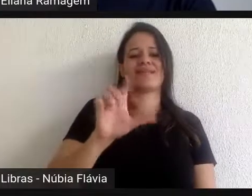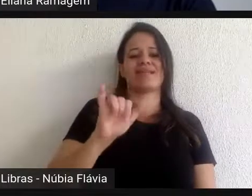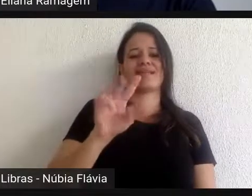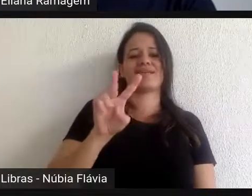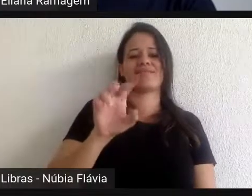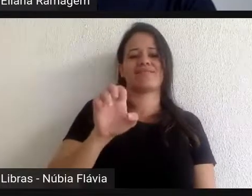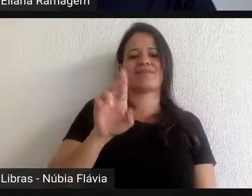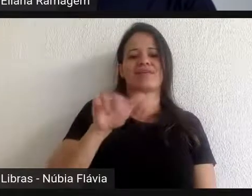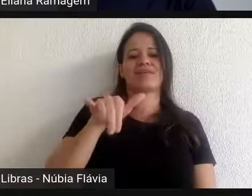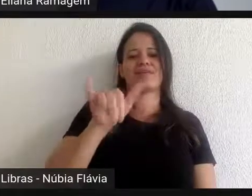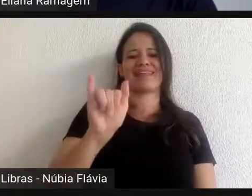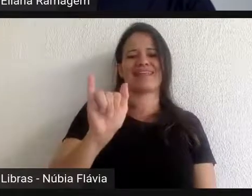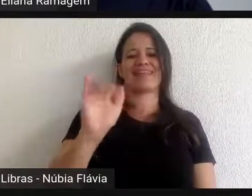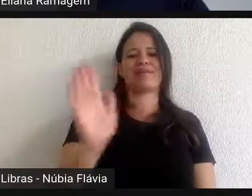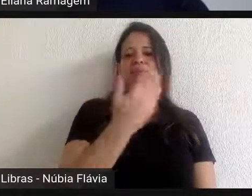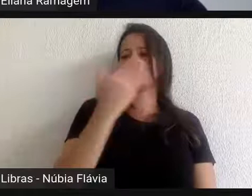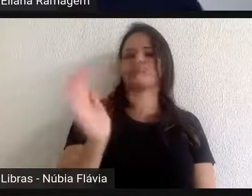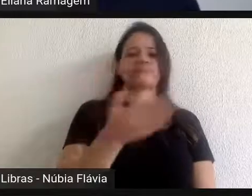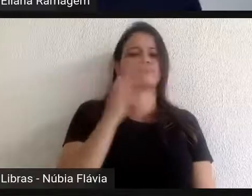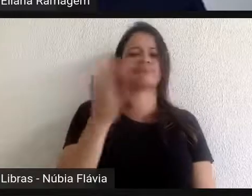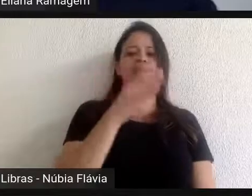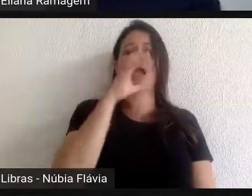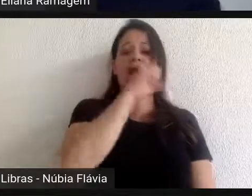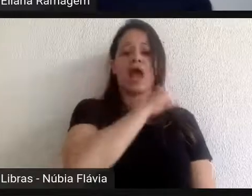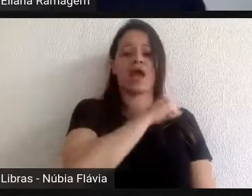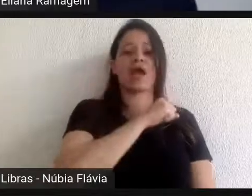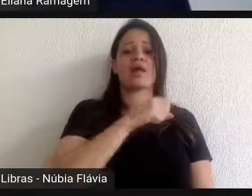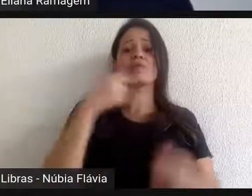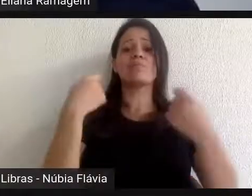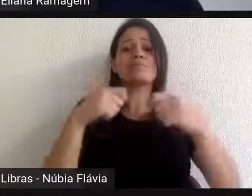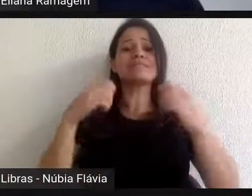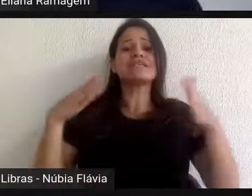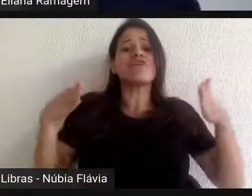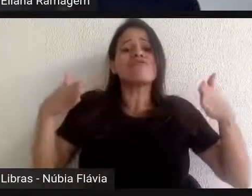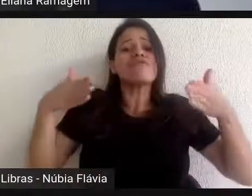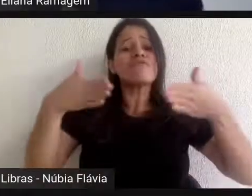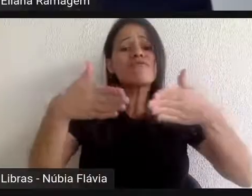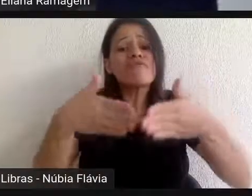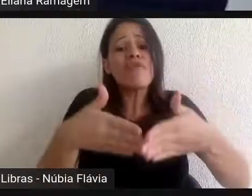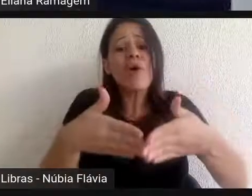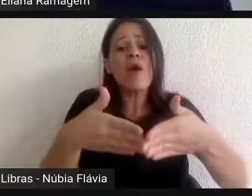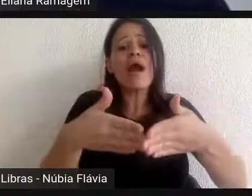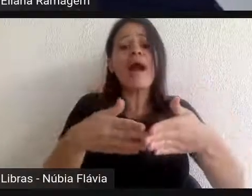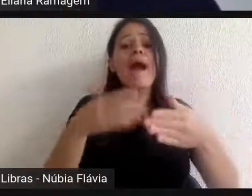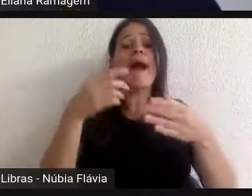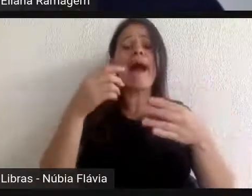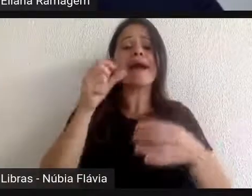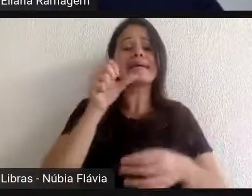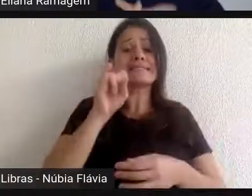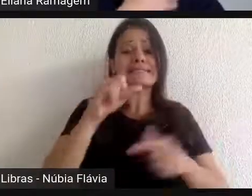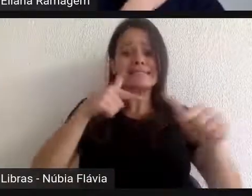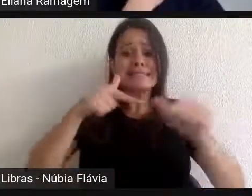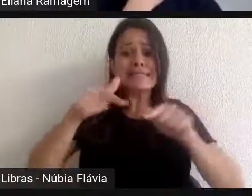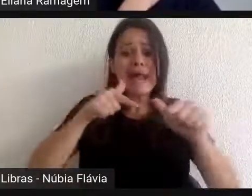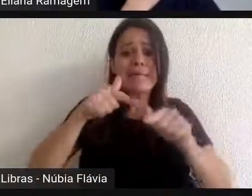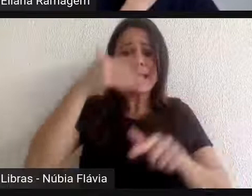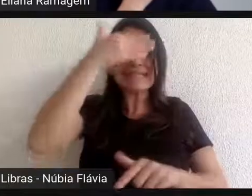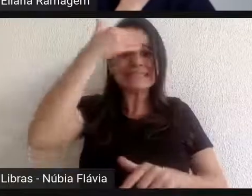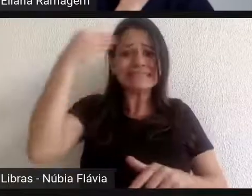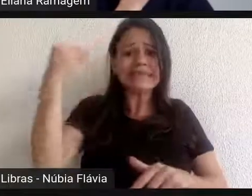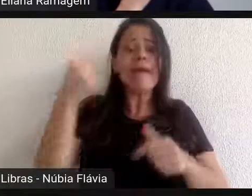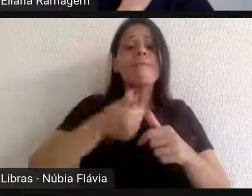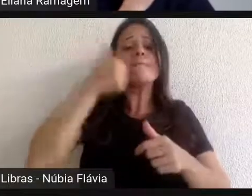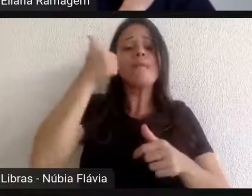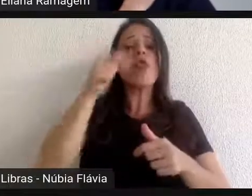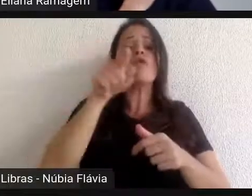orientar as pessoas, olha, se você tem uma capacidade muito grande de focar e esquecer as refeições, bota ali um despertadorzinho, um alarme do celular,